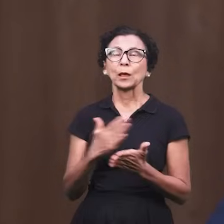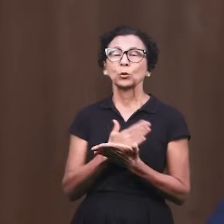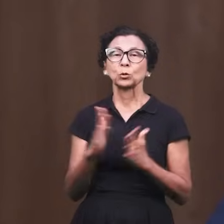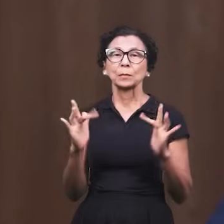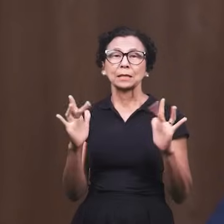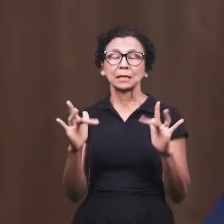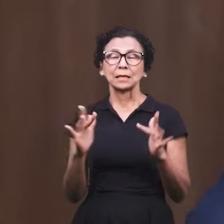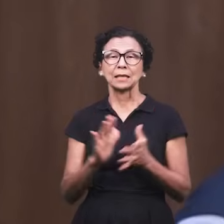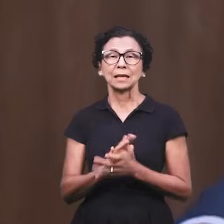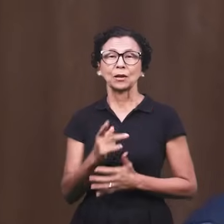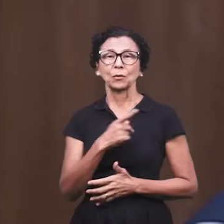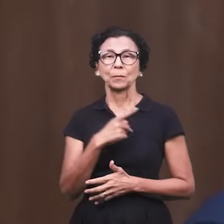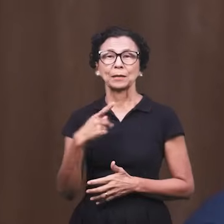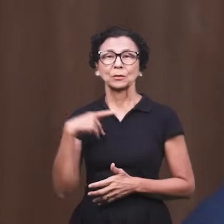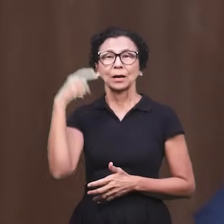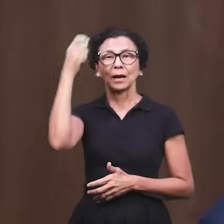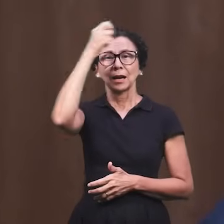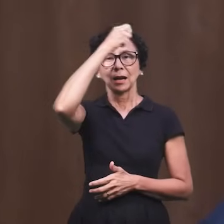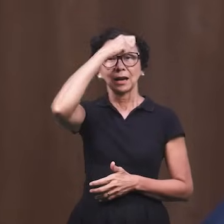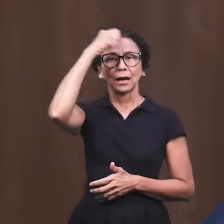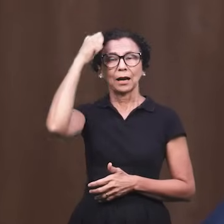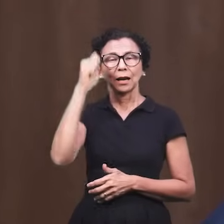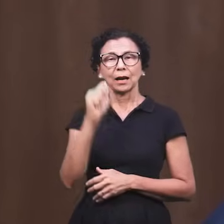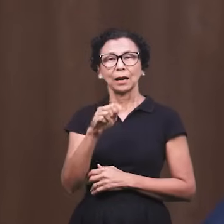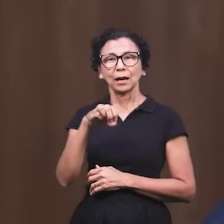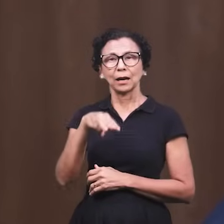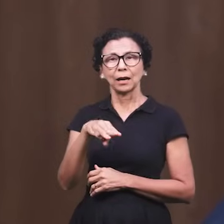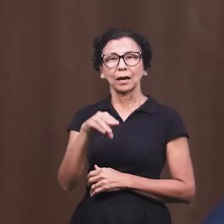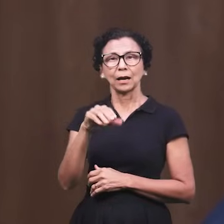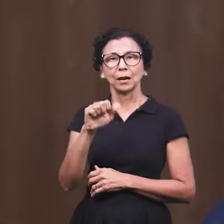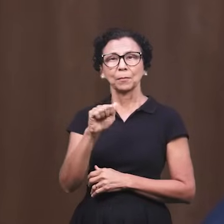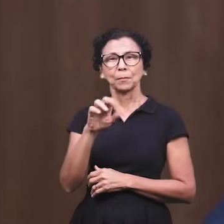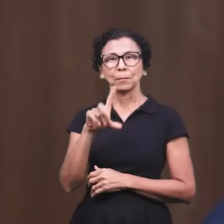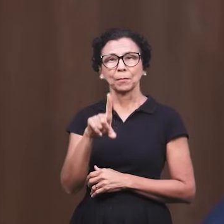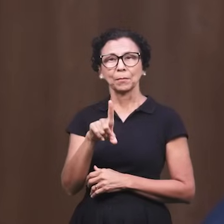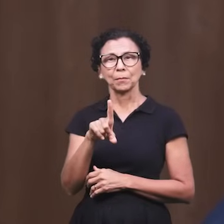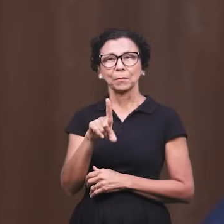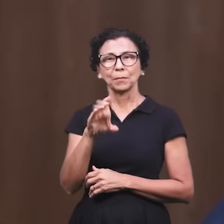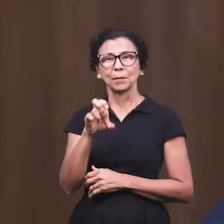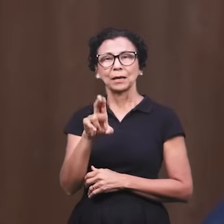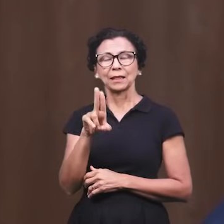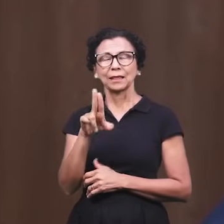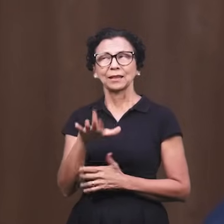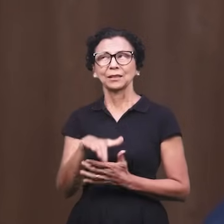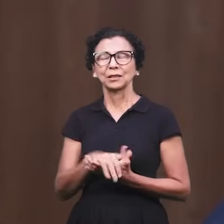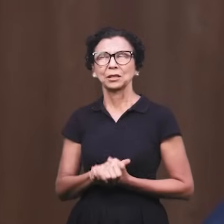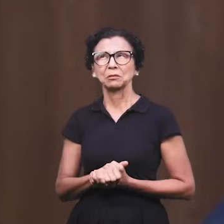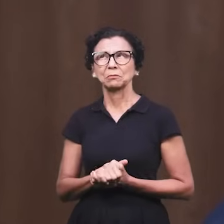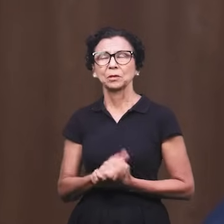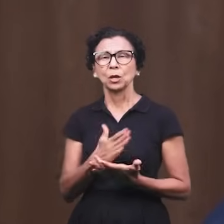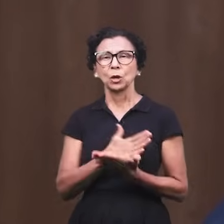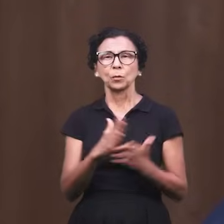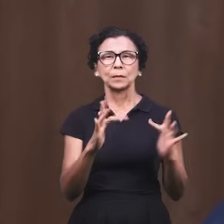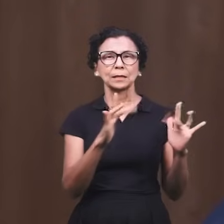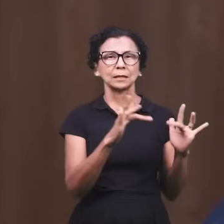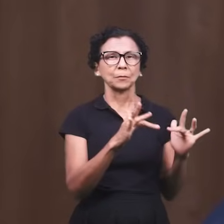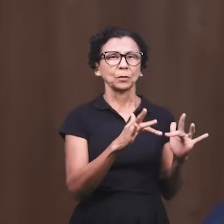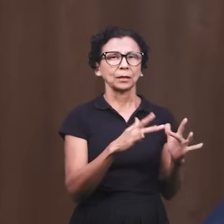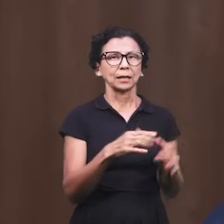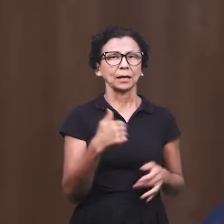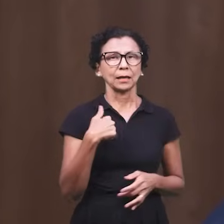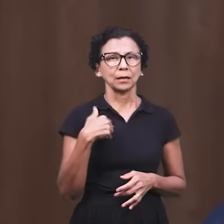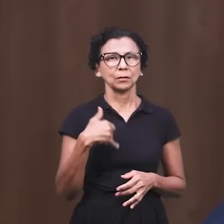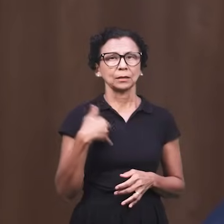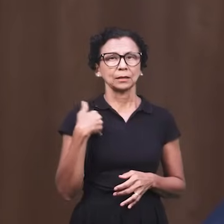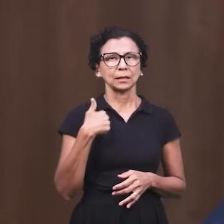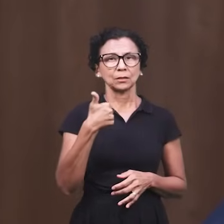era pastor Amadeu. Amadeu era meu pastor. E quando eu comecei a namorar com minha esposa, eu tinha 16 anos e ela